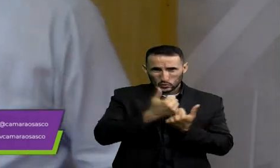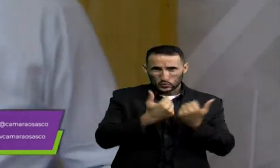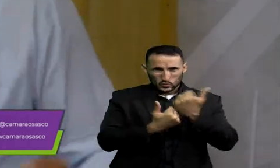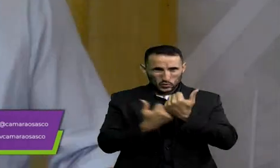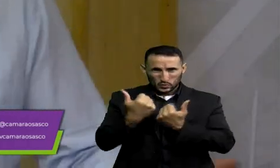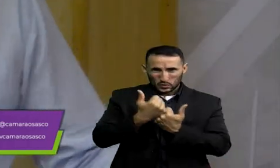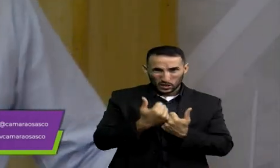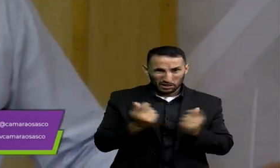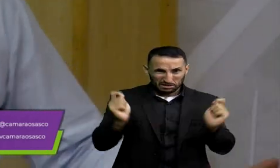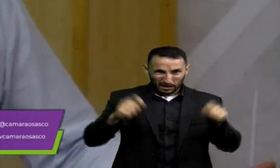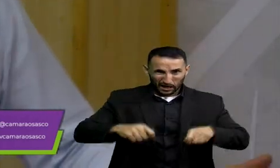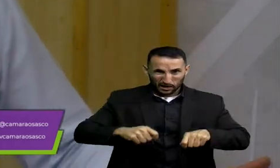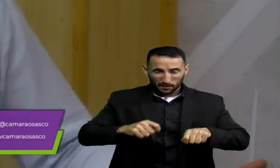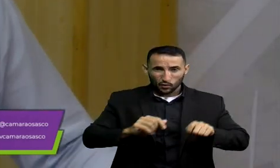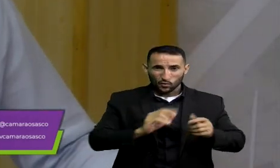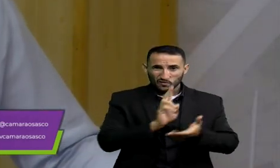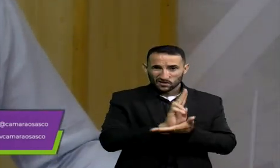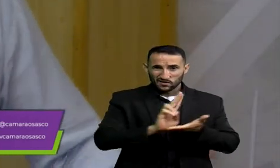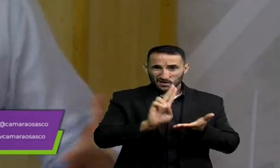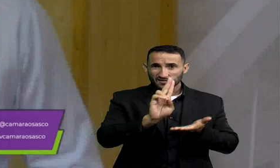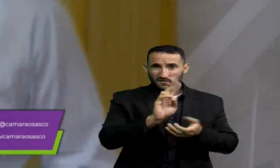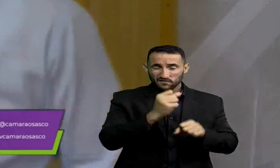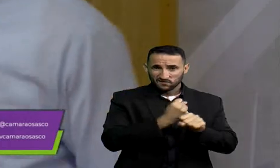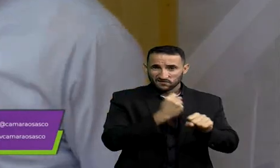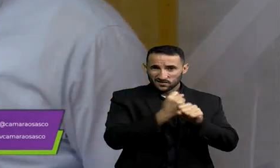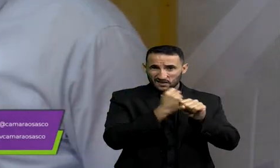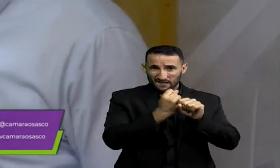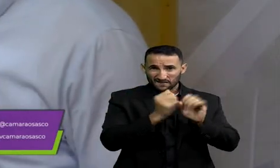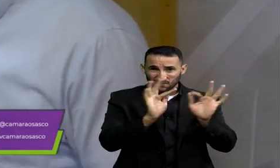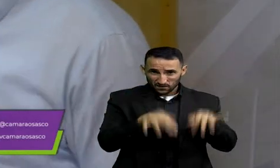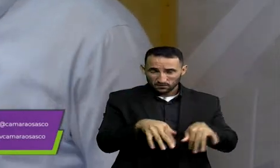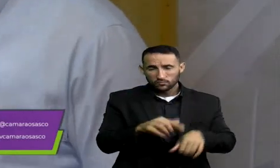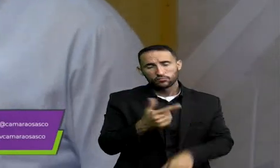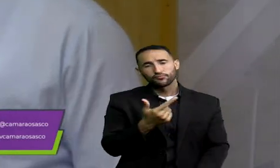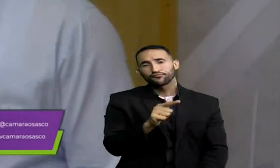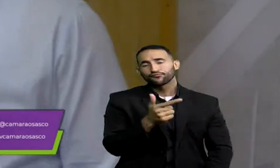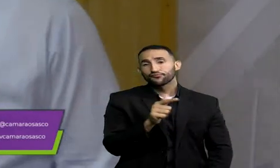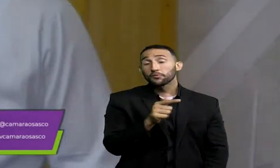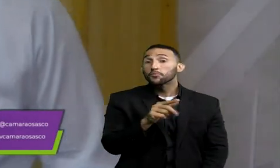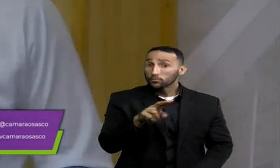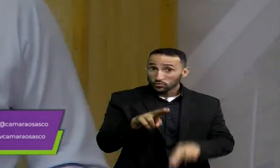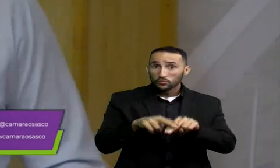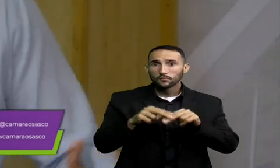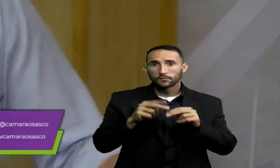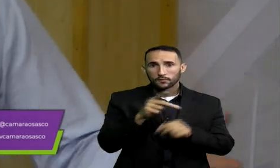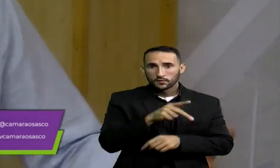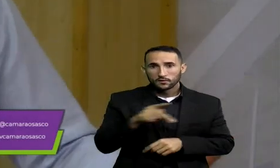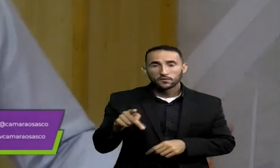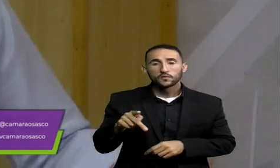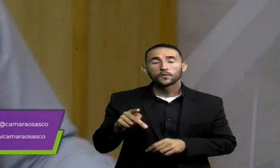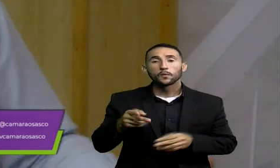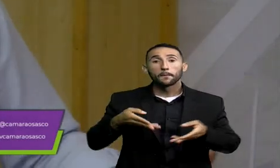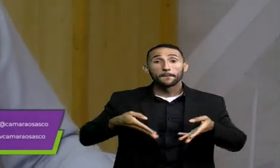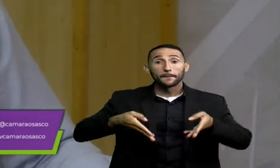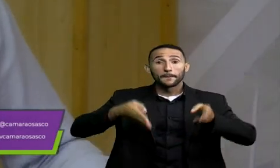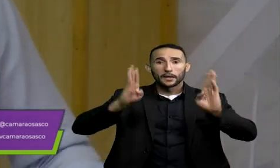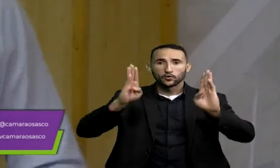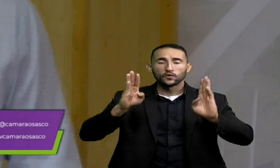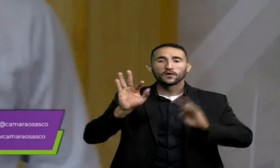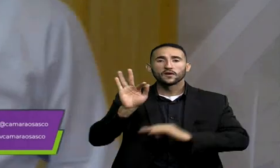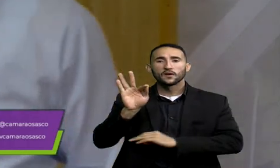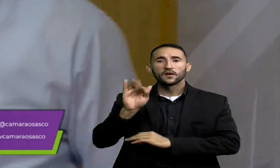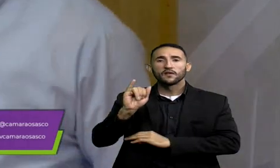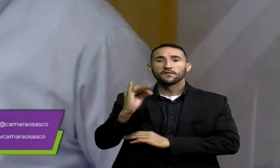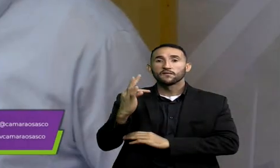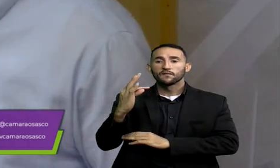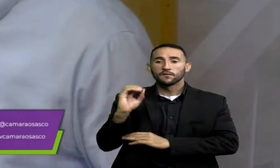capacidade de terminara Universidade Federal tanto que tanto que Senor Presidente o nosso prédio da fito está